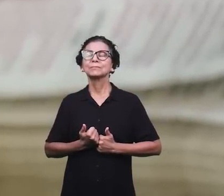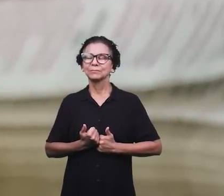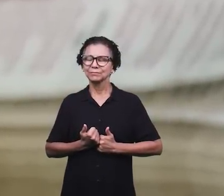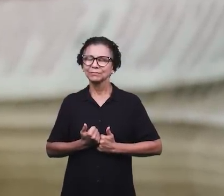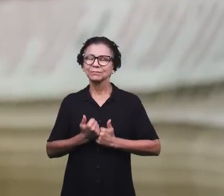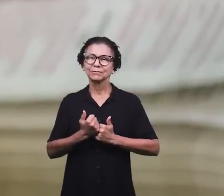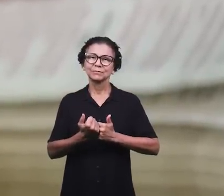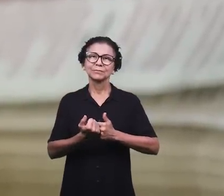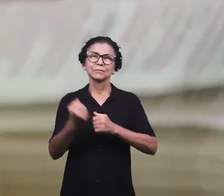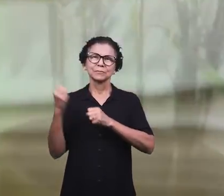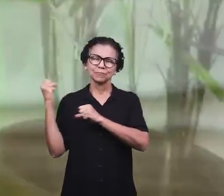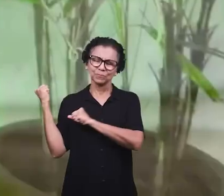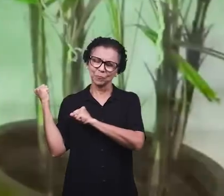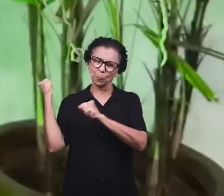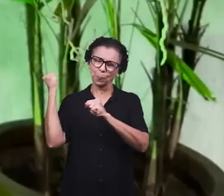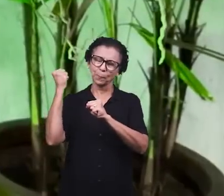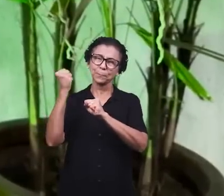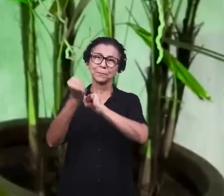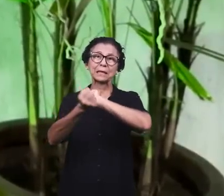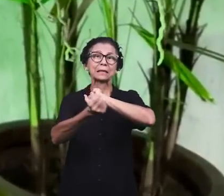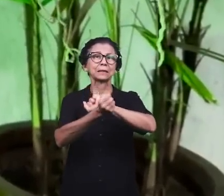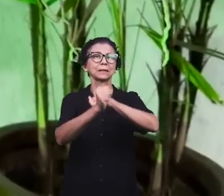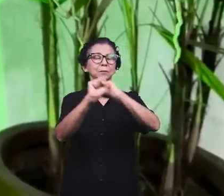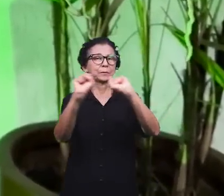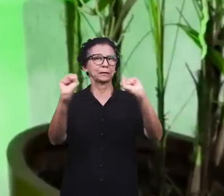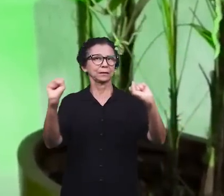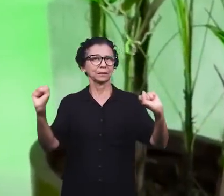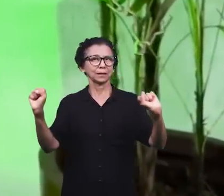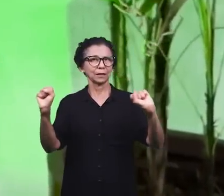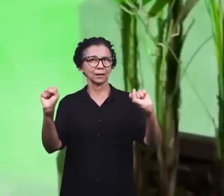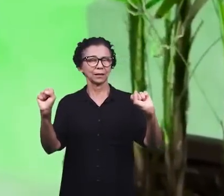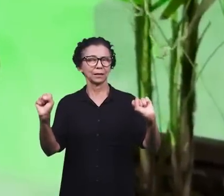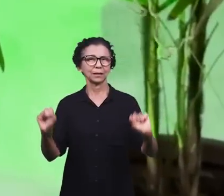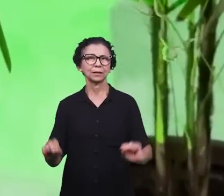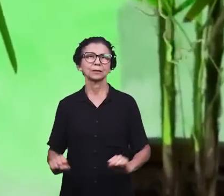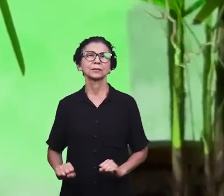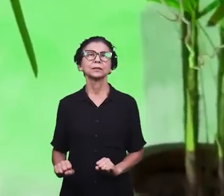para me libertar.